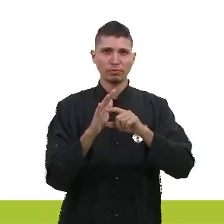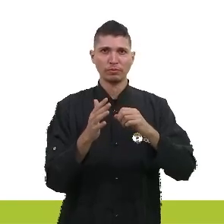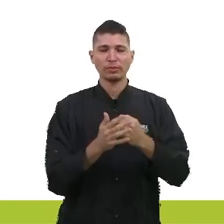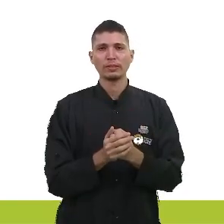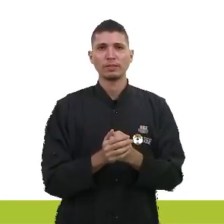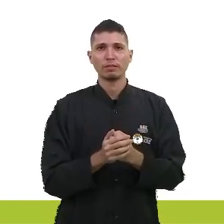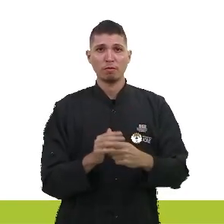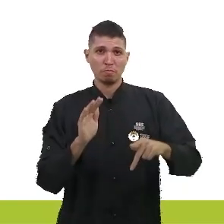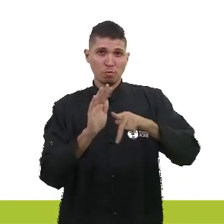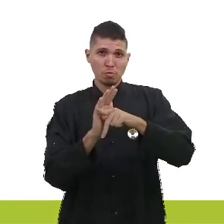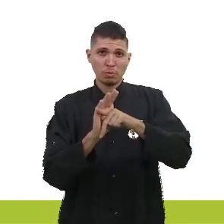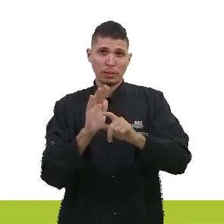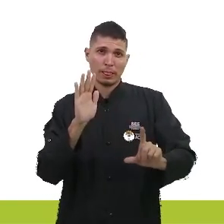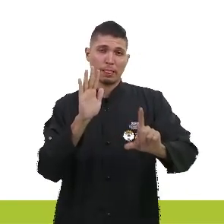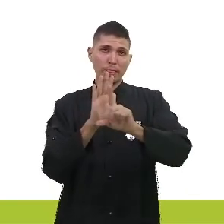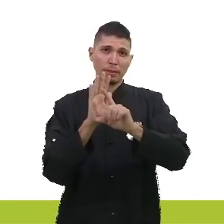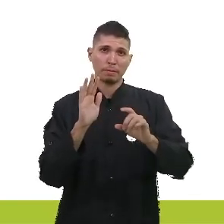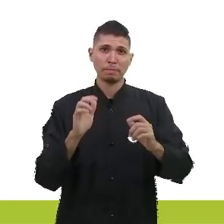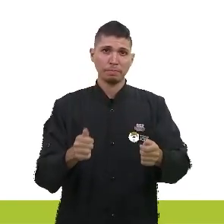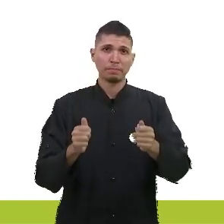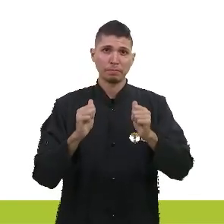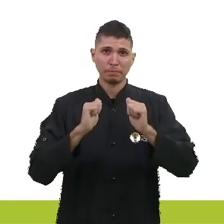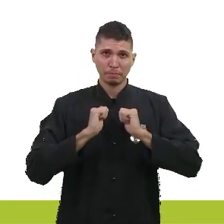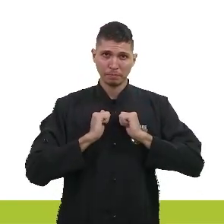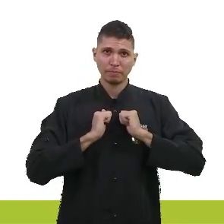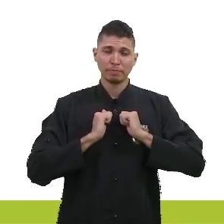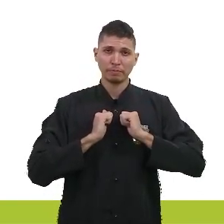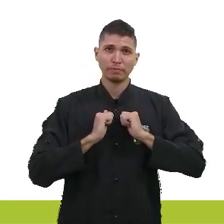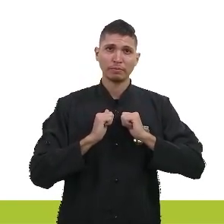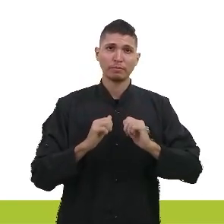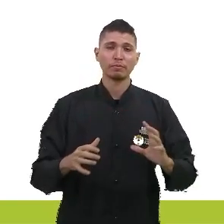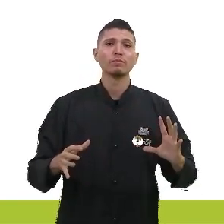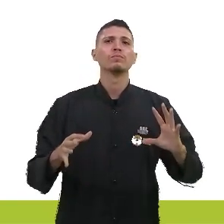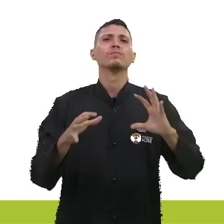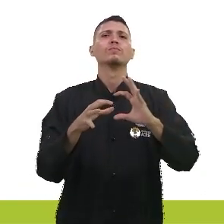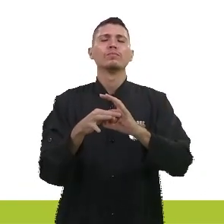lei da inércia, que corresponde a... Aí nós temos